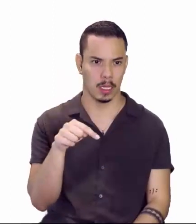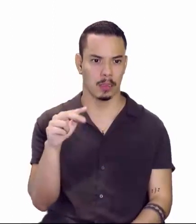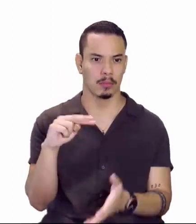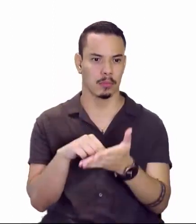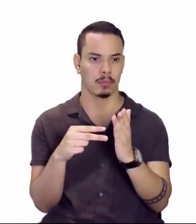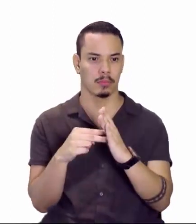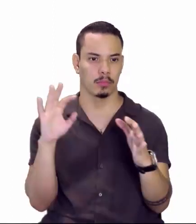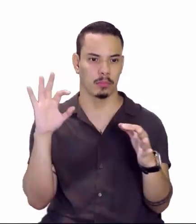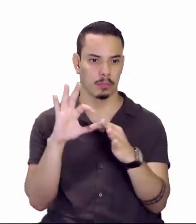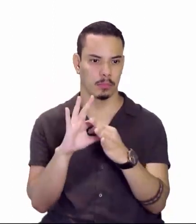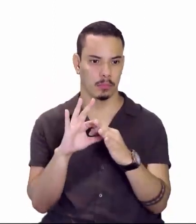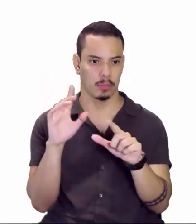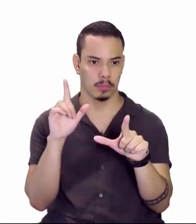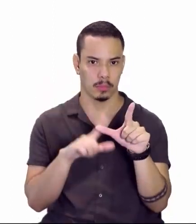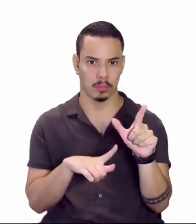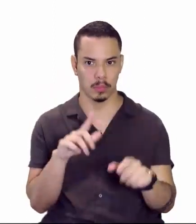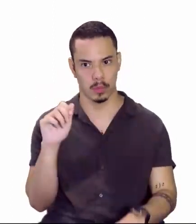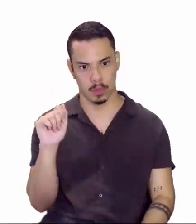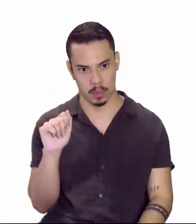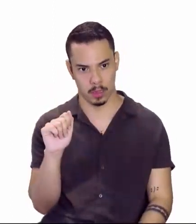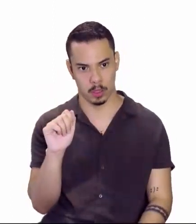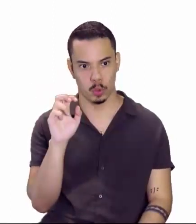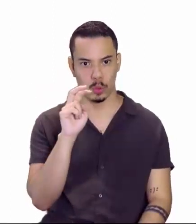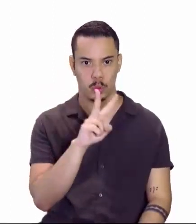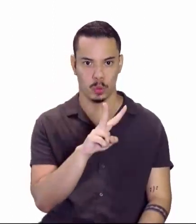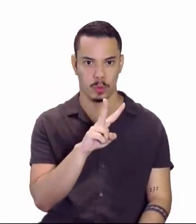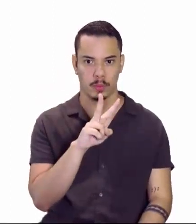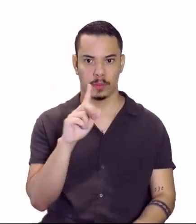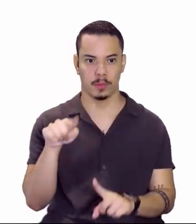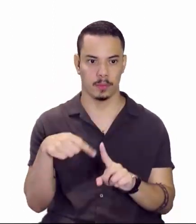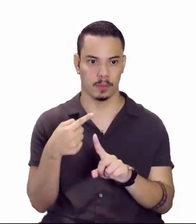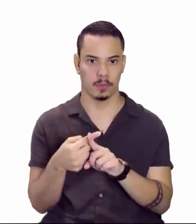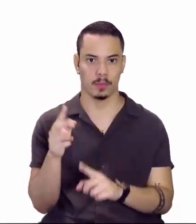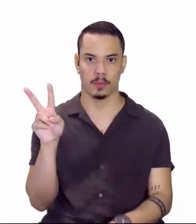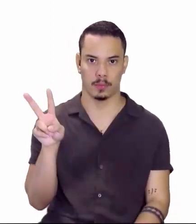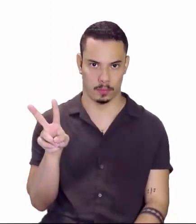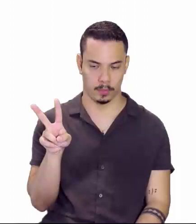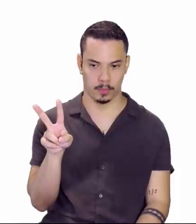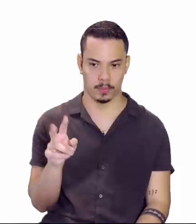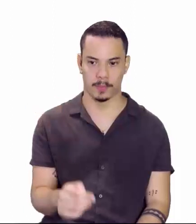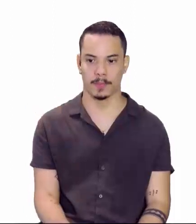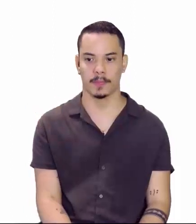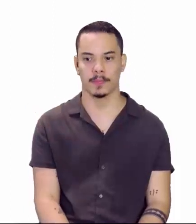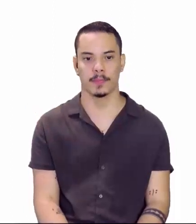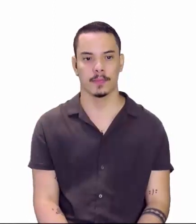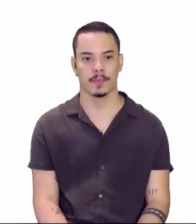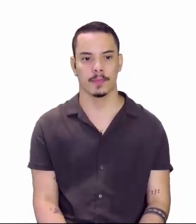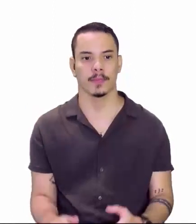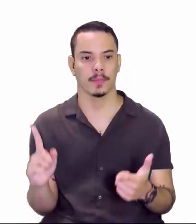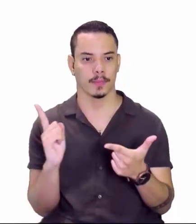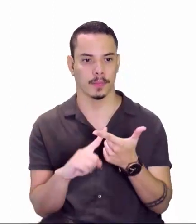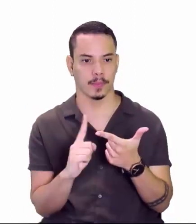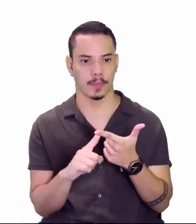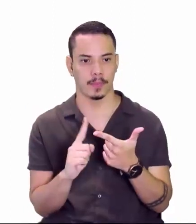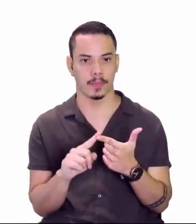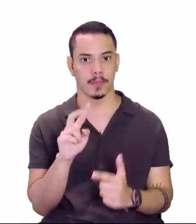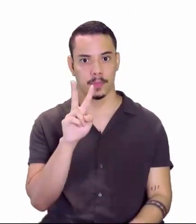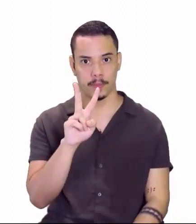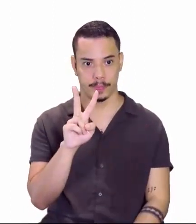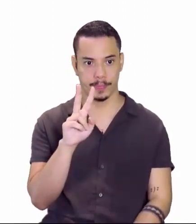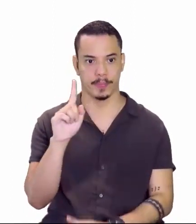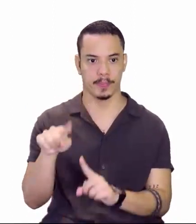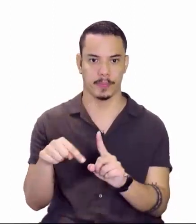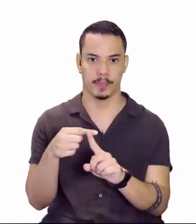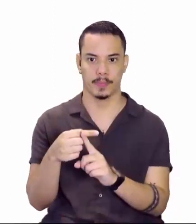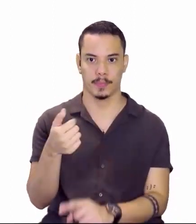correspondente à letra A, 2 prótons e 2 elétrons. Na letra B, 2 prótons